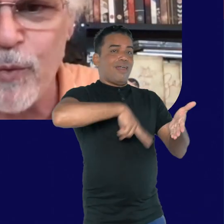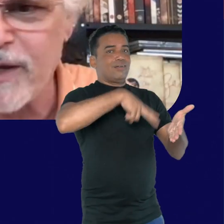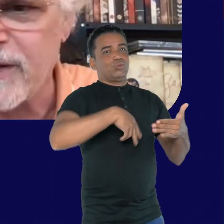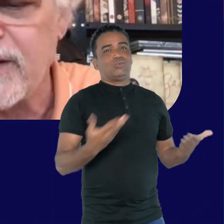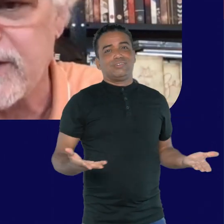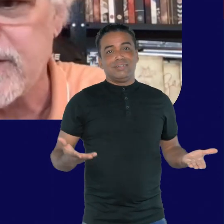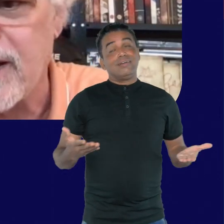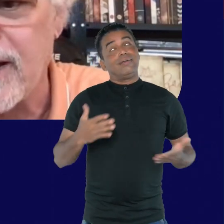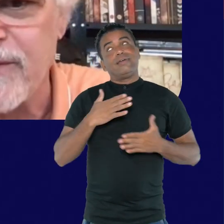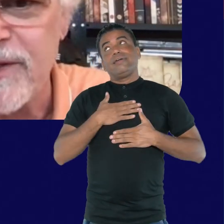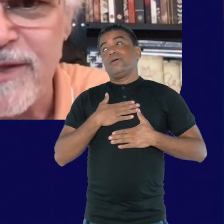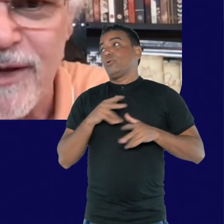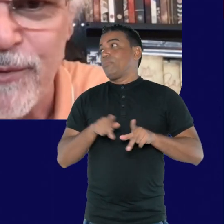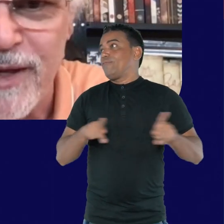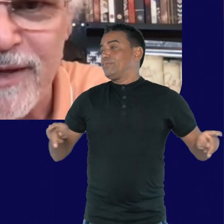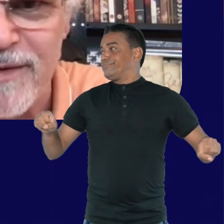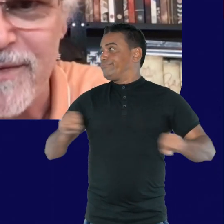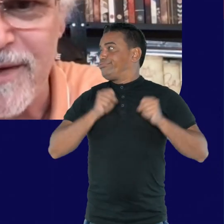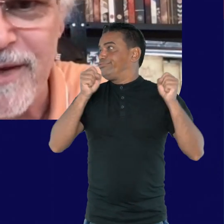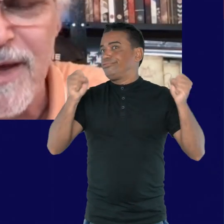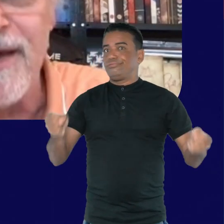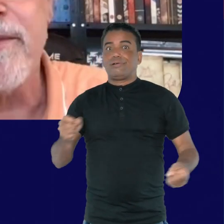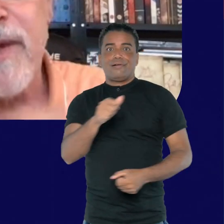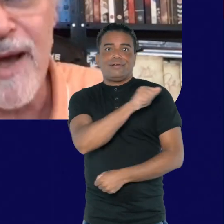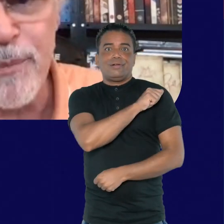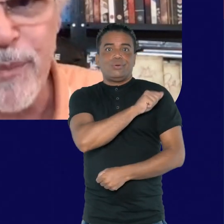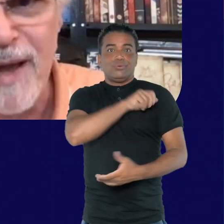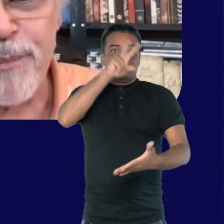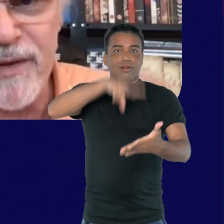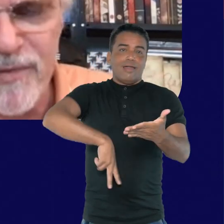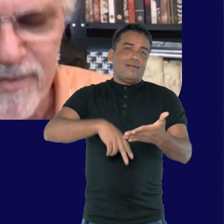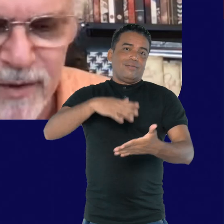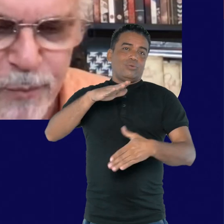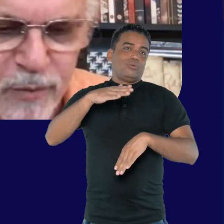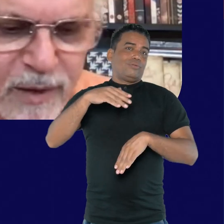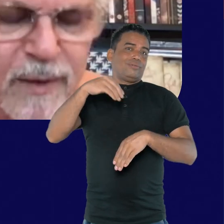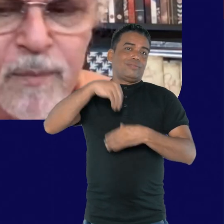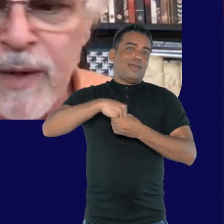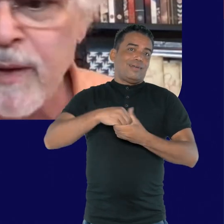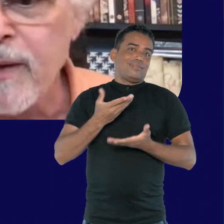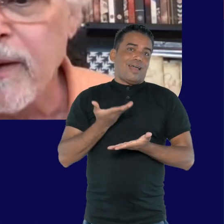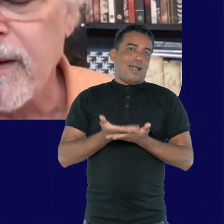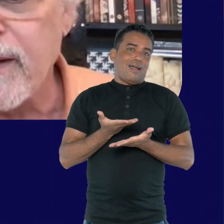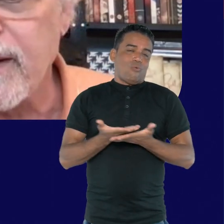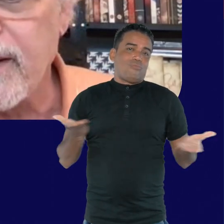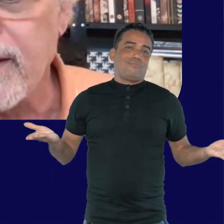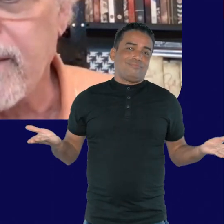professor, morreria de raiva de ter alguém assim, a princípio, né?